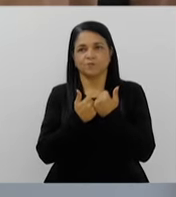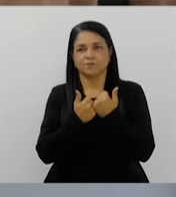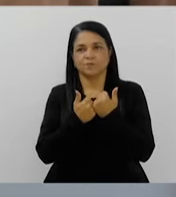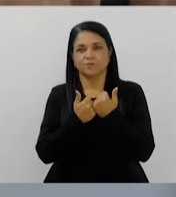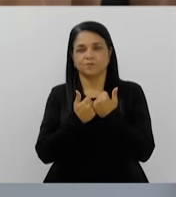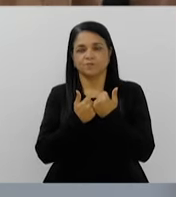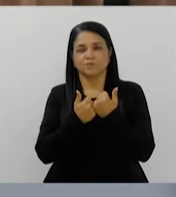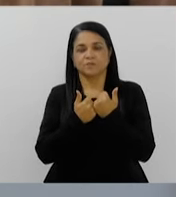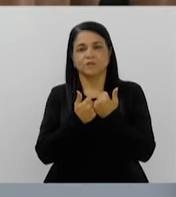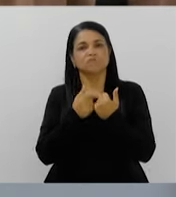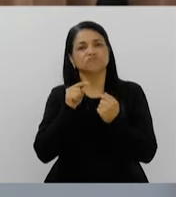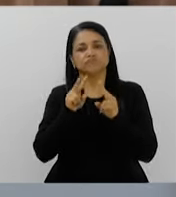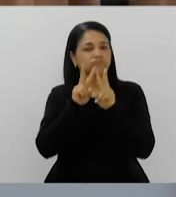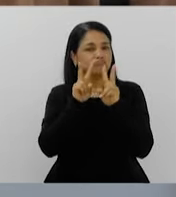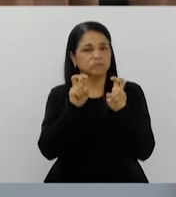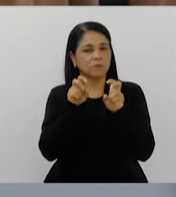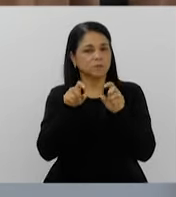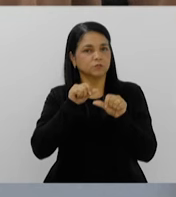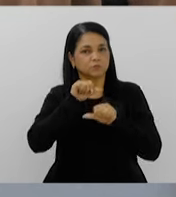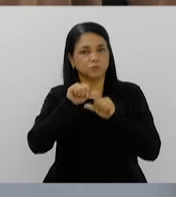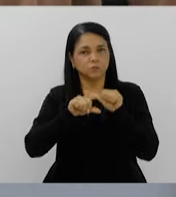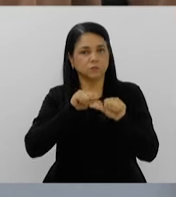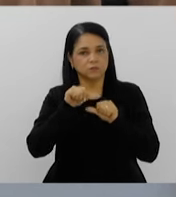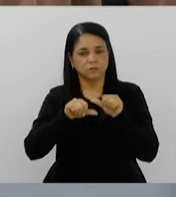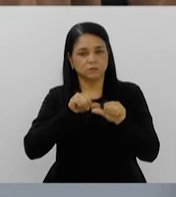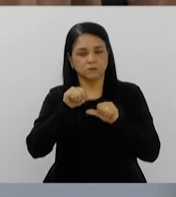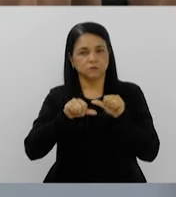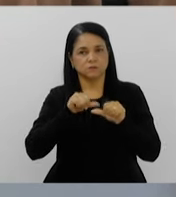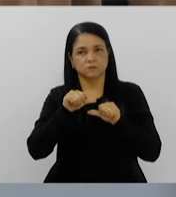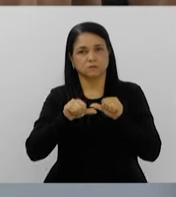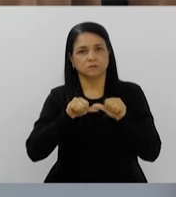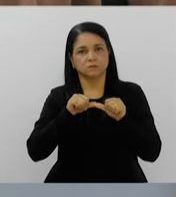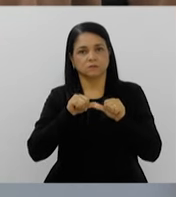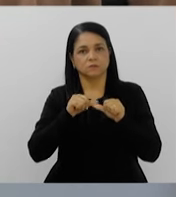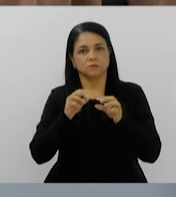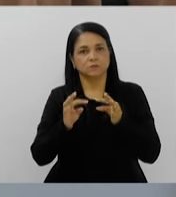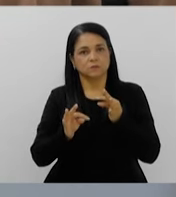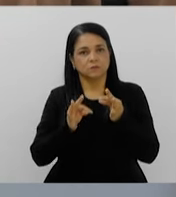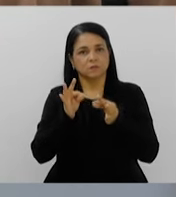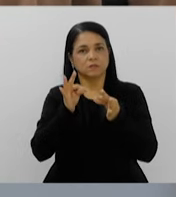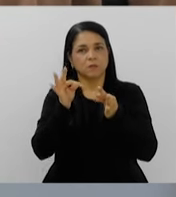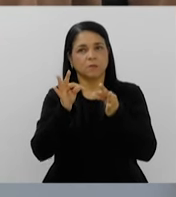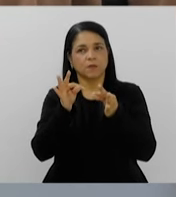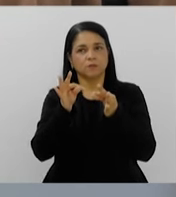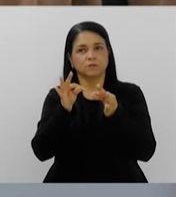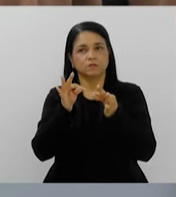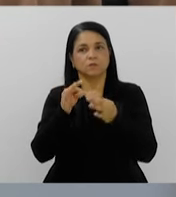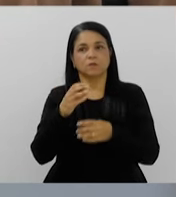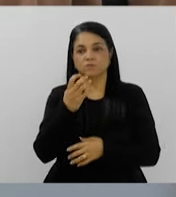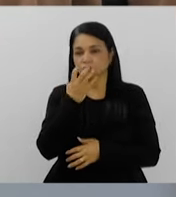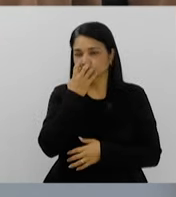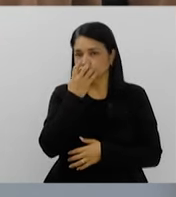que tratava da mudança do tratamento em relação aos cães.